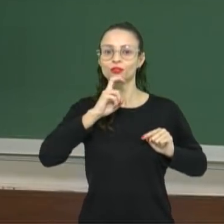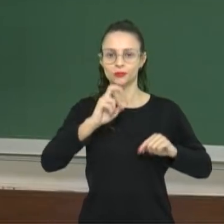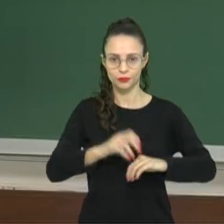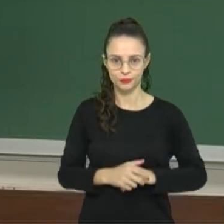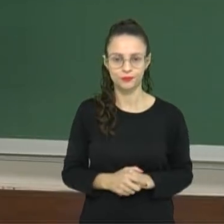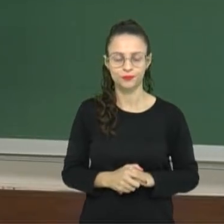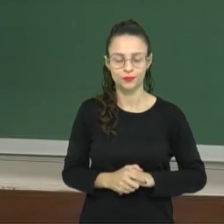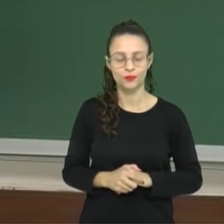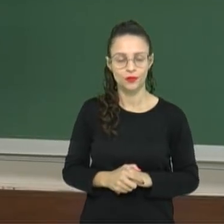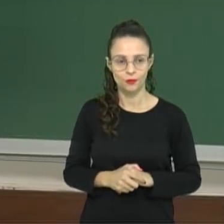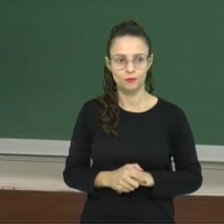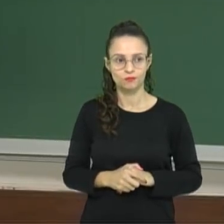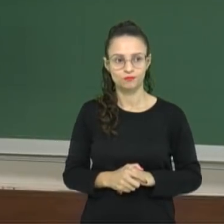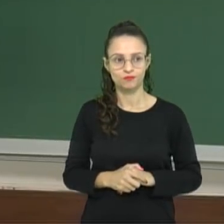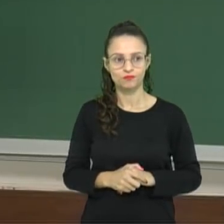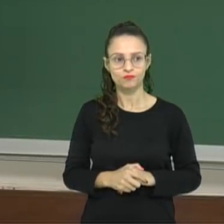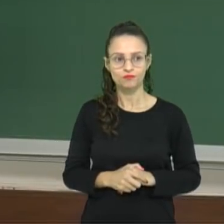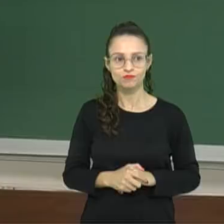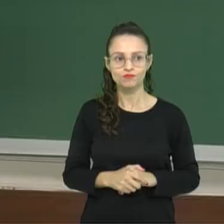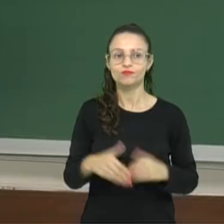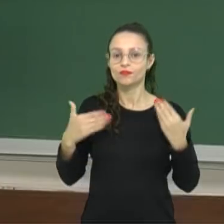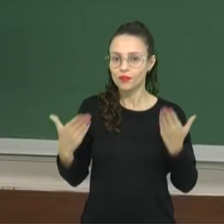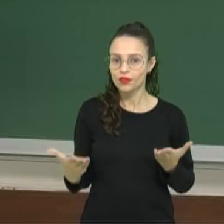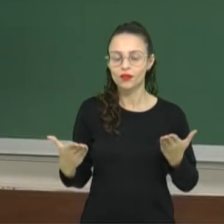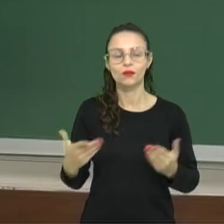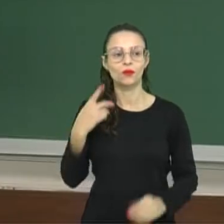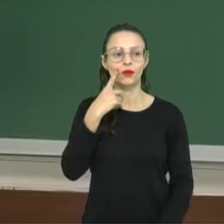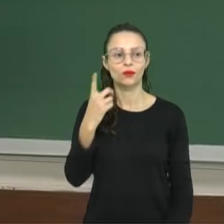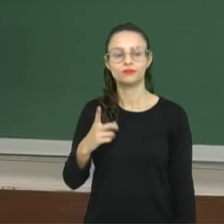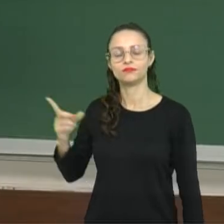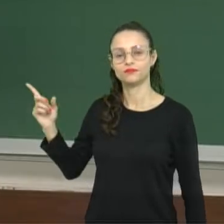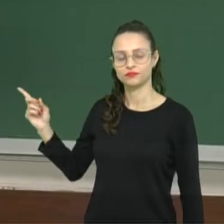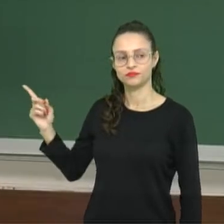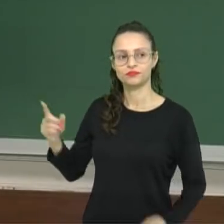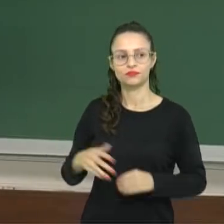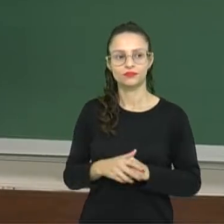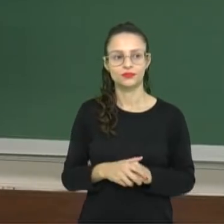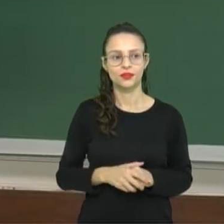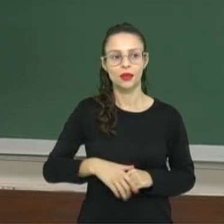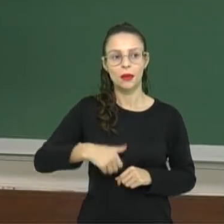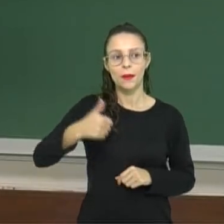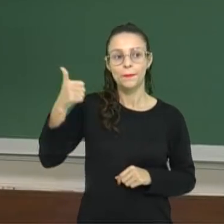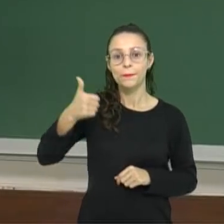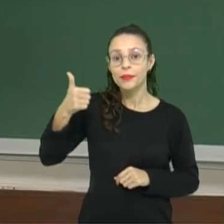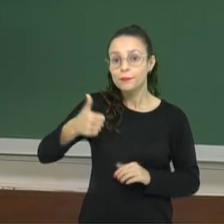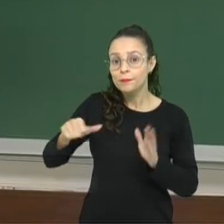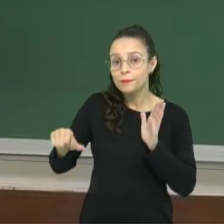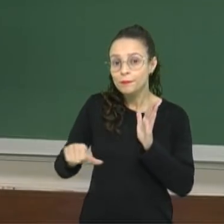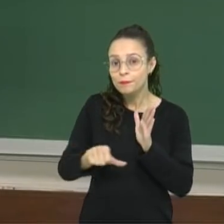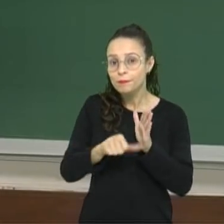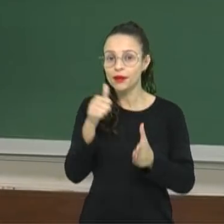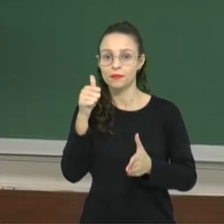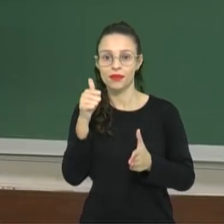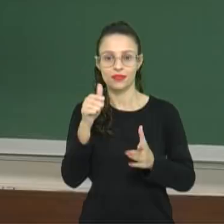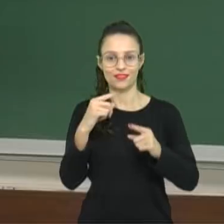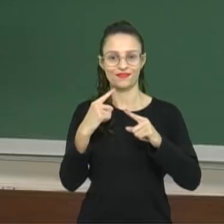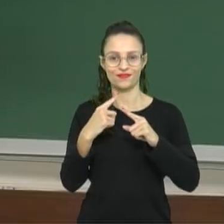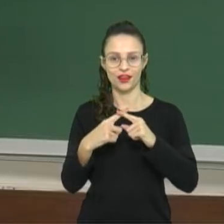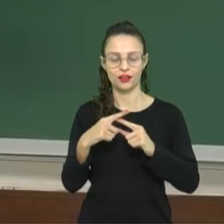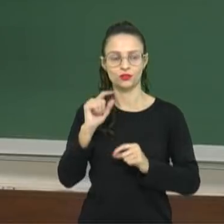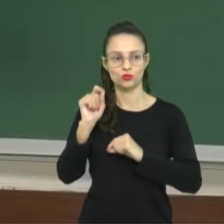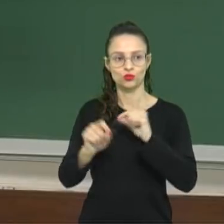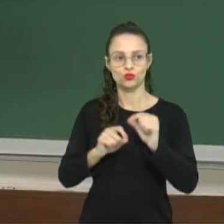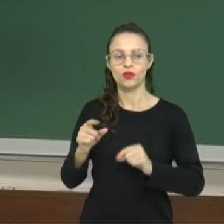feita no sentido contrário, né? Então aqui nós vamos ter esta primeira vez em que eu vou ter